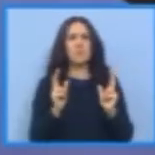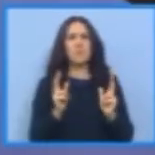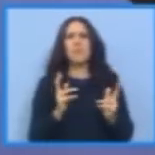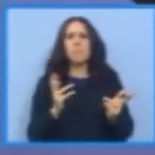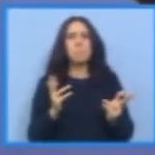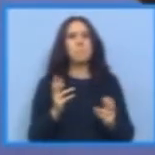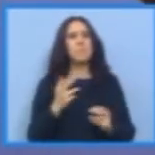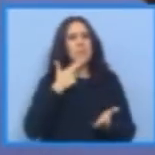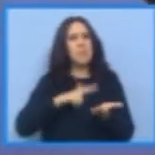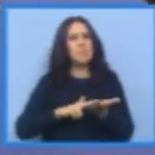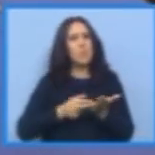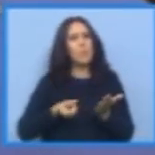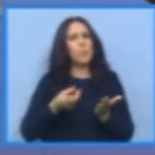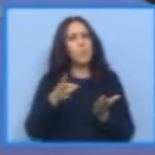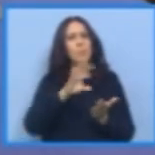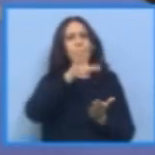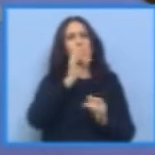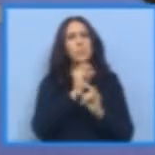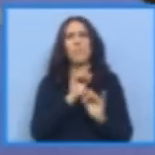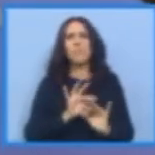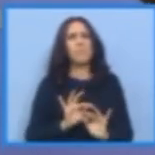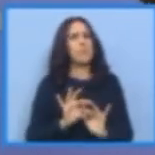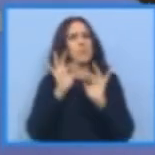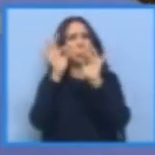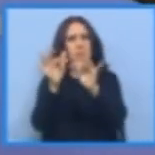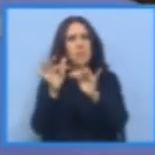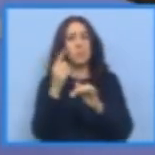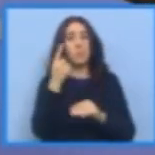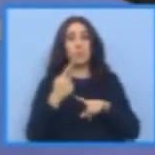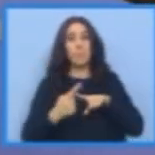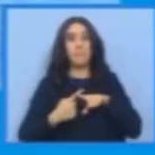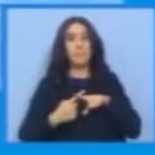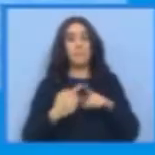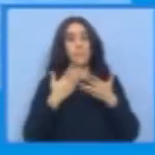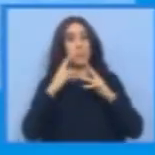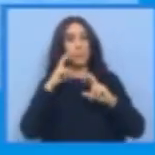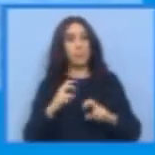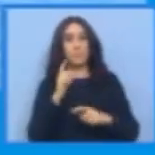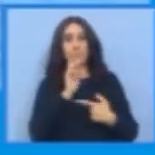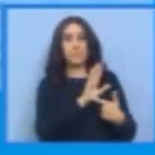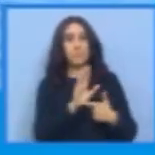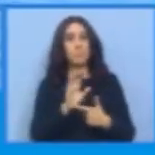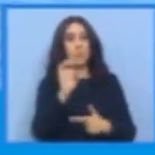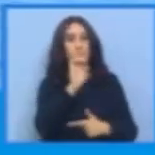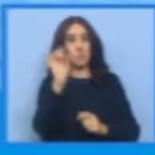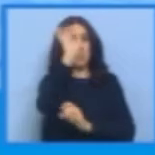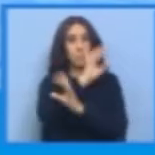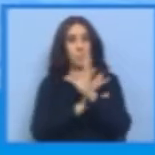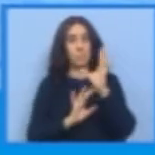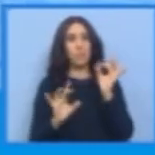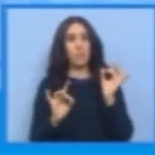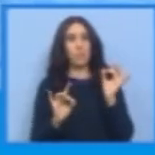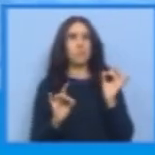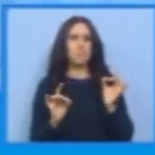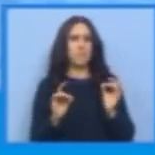têm muitas razões para ir para outros países. E um dado também interessante que o estudo revela é que o continente europeu,